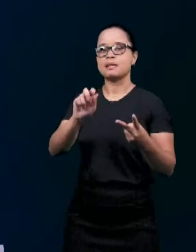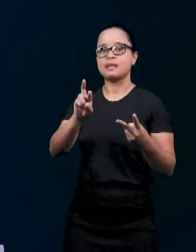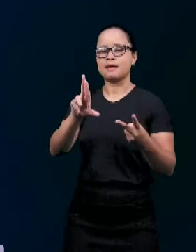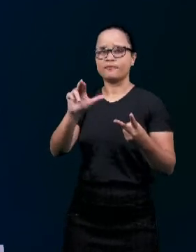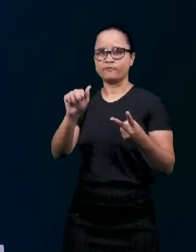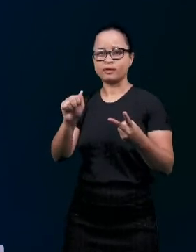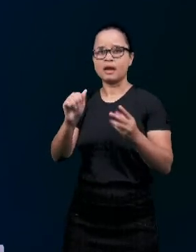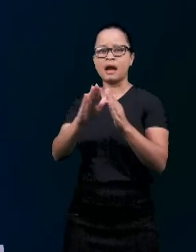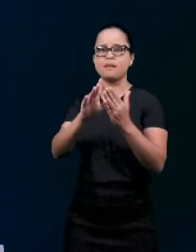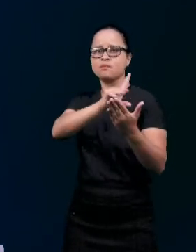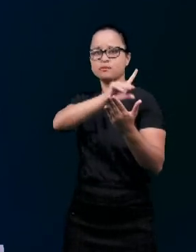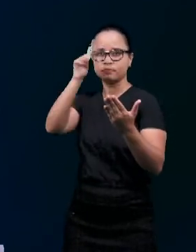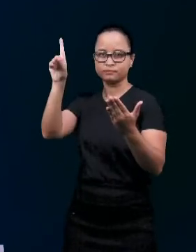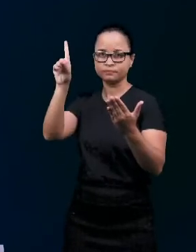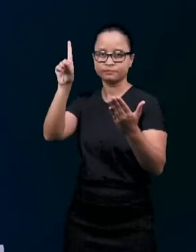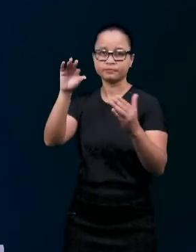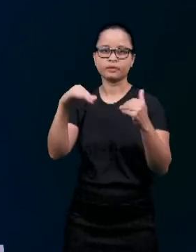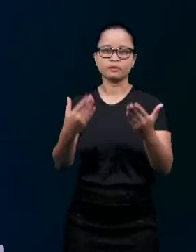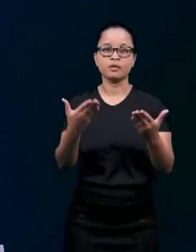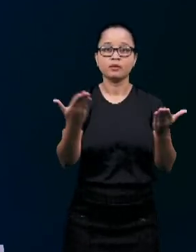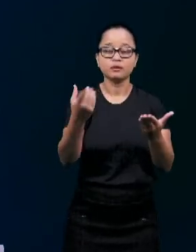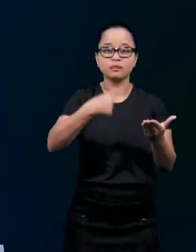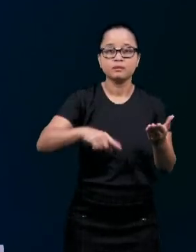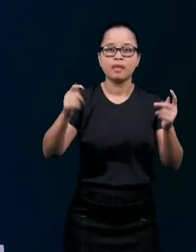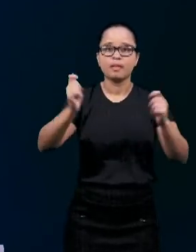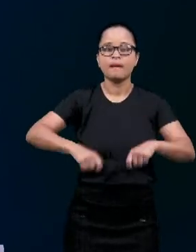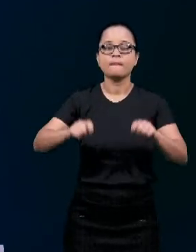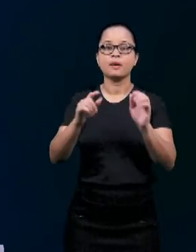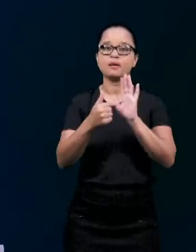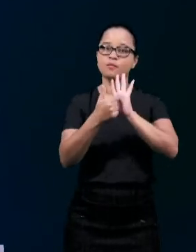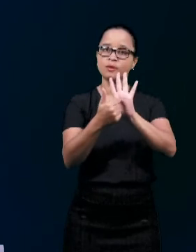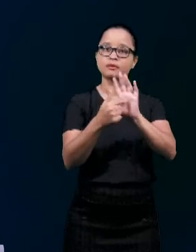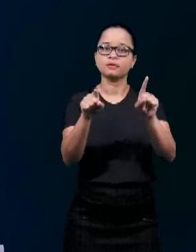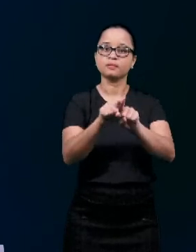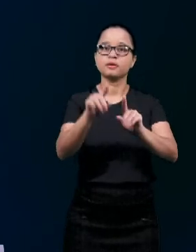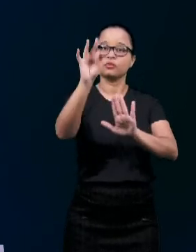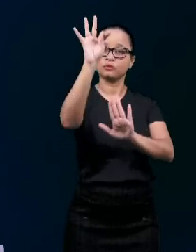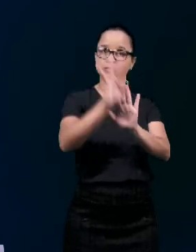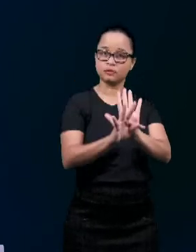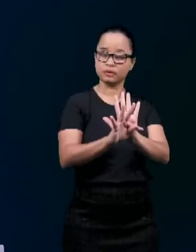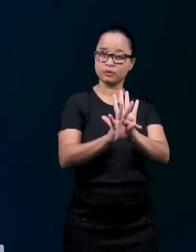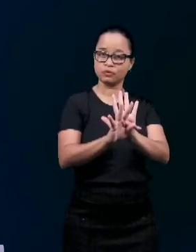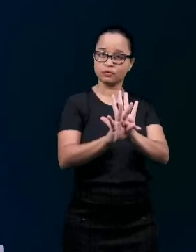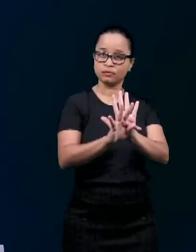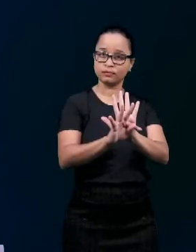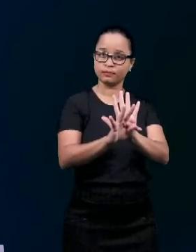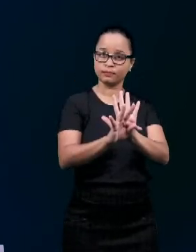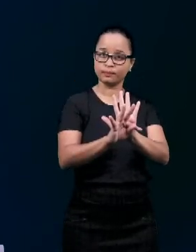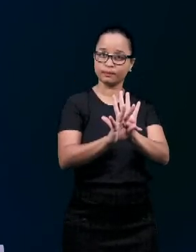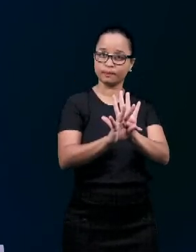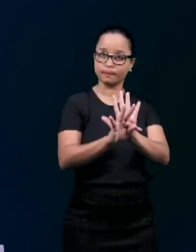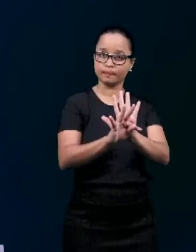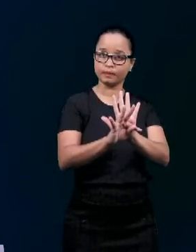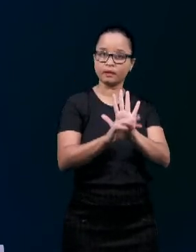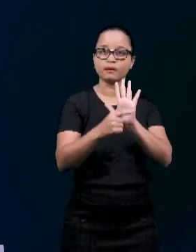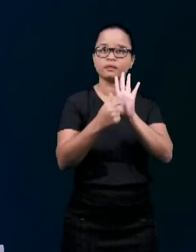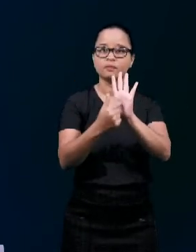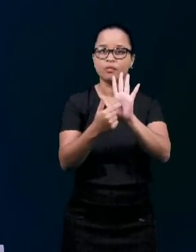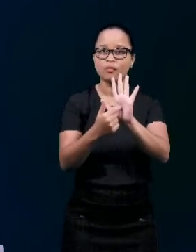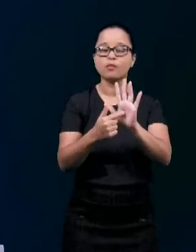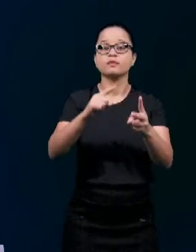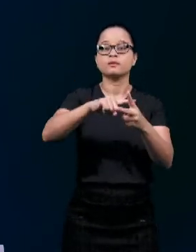do testemunho. Nós podemos citar também um texto que menciona estas duas